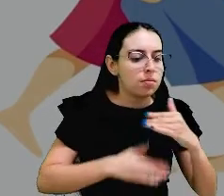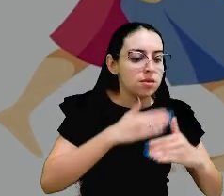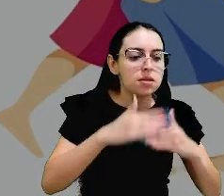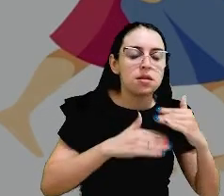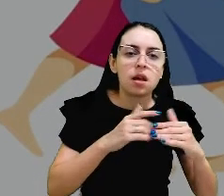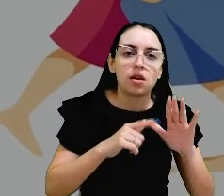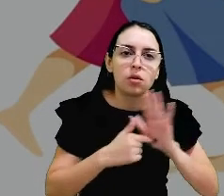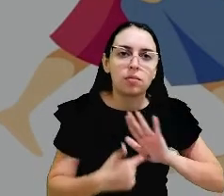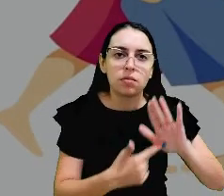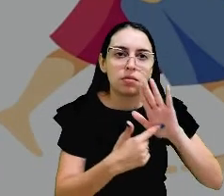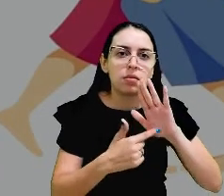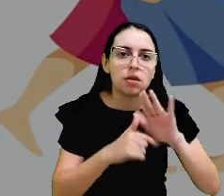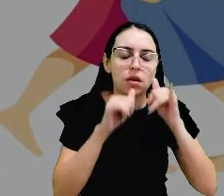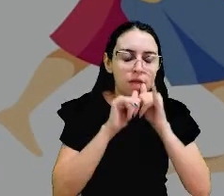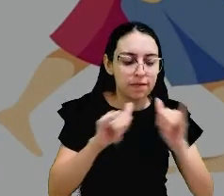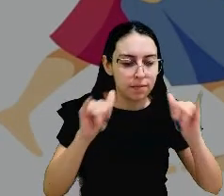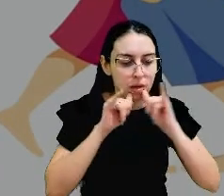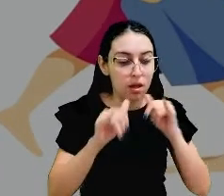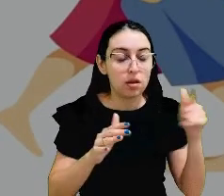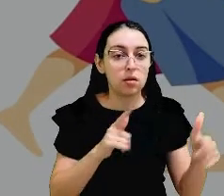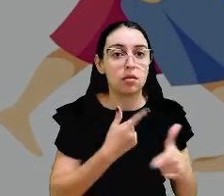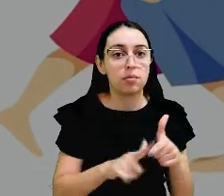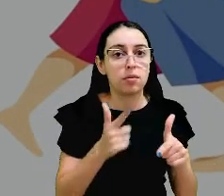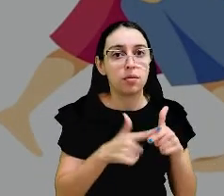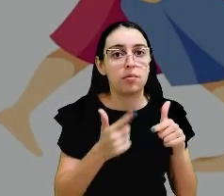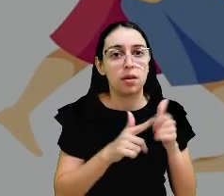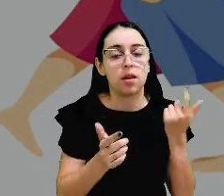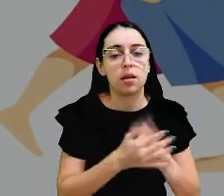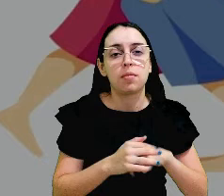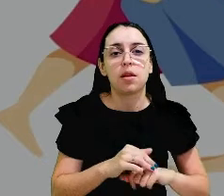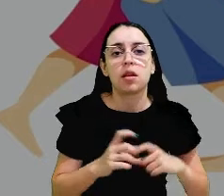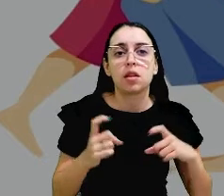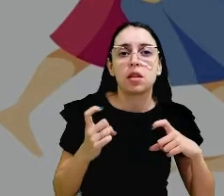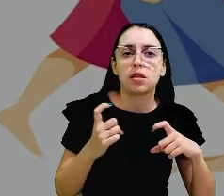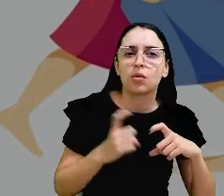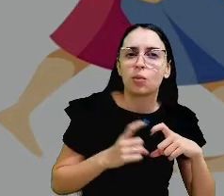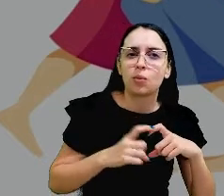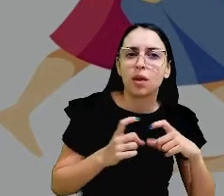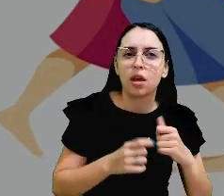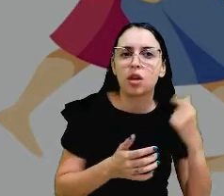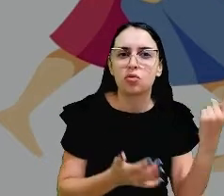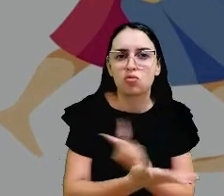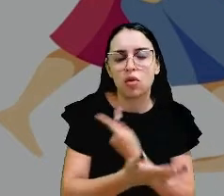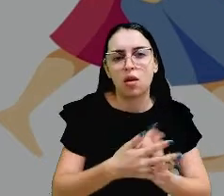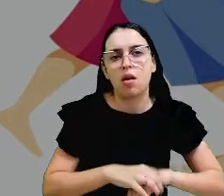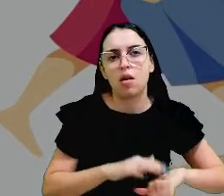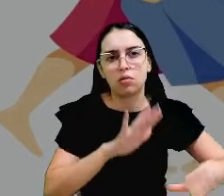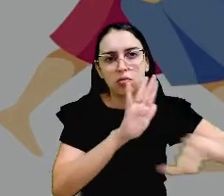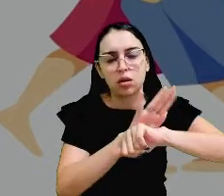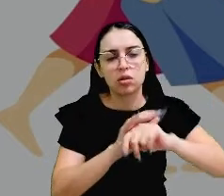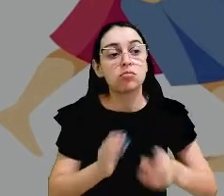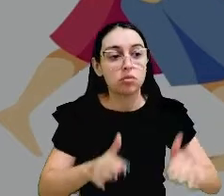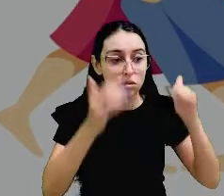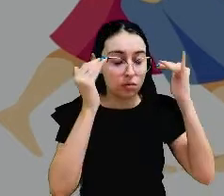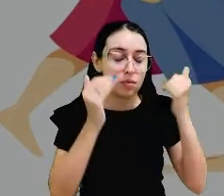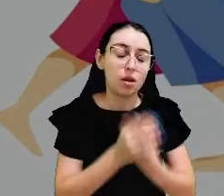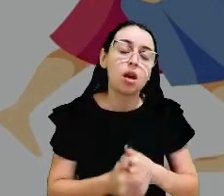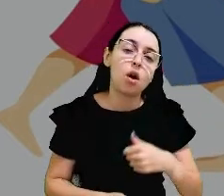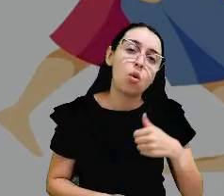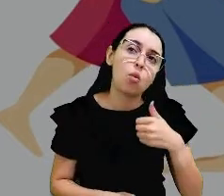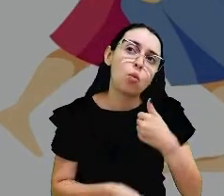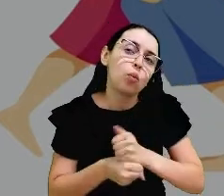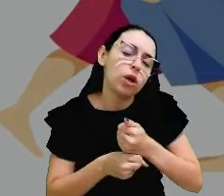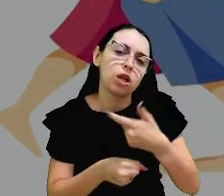começaram a destacar o problema da violência obstétrica no mundo e chamando atenção. Já no ano